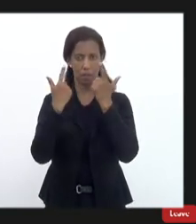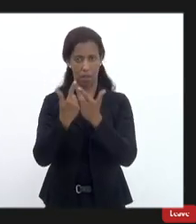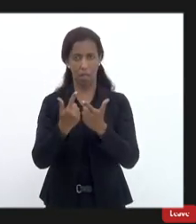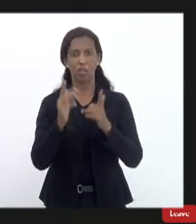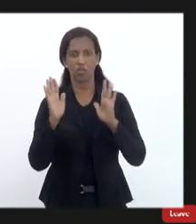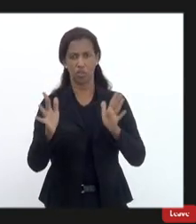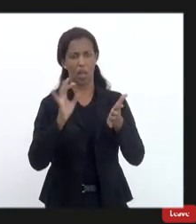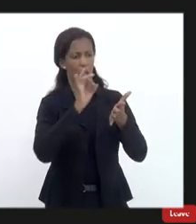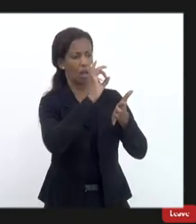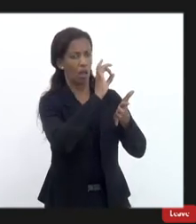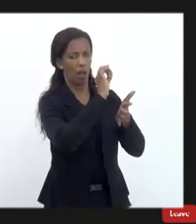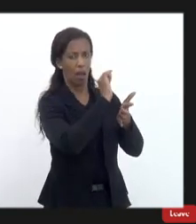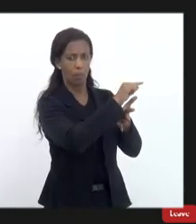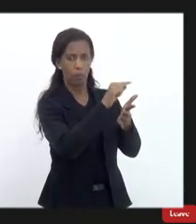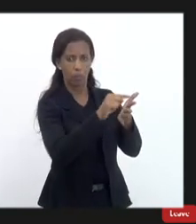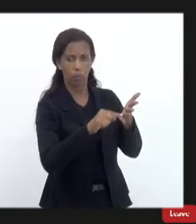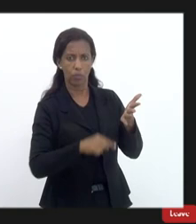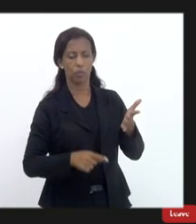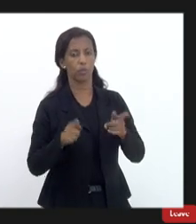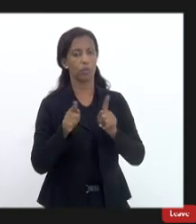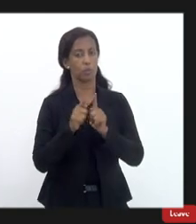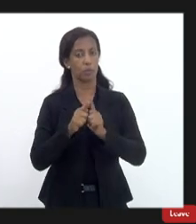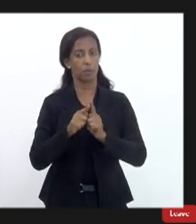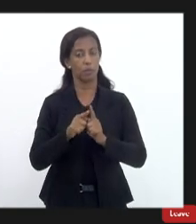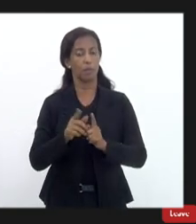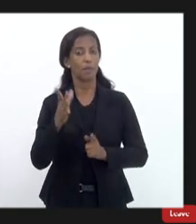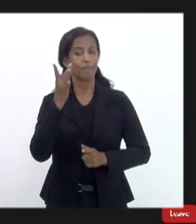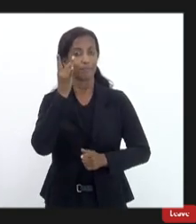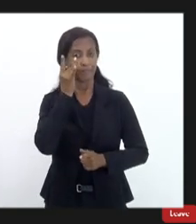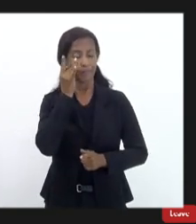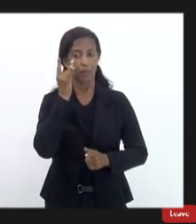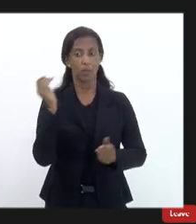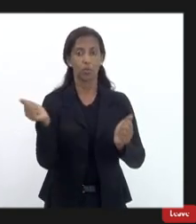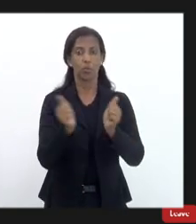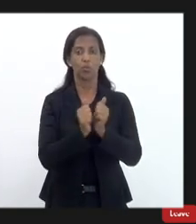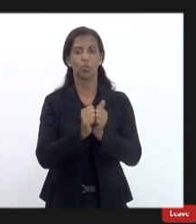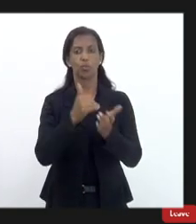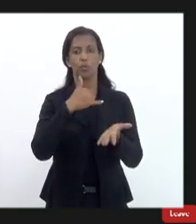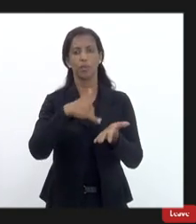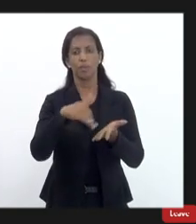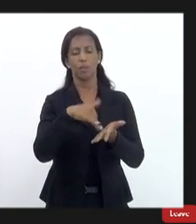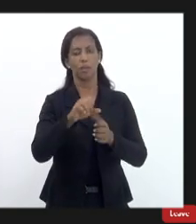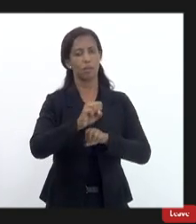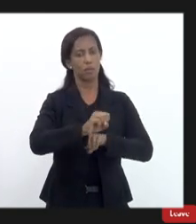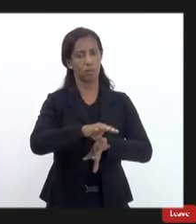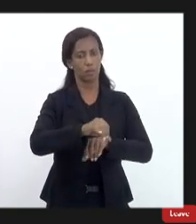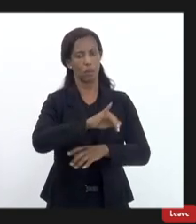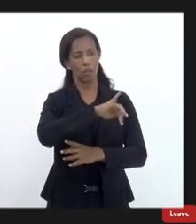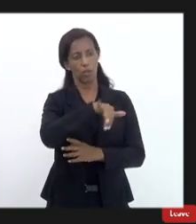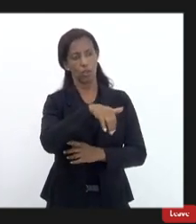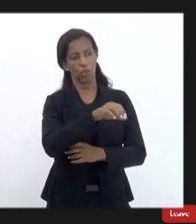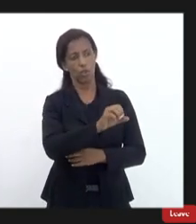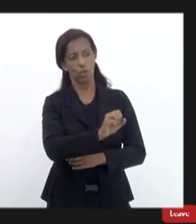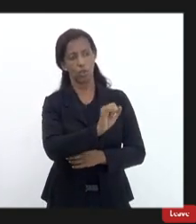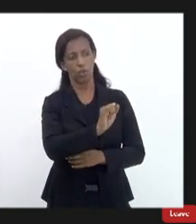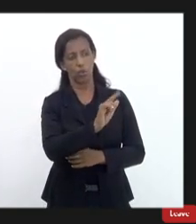que nos preocupam presencialmente com a Secretaria de Educação, na figura da professora Joilza.